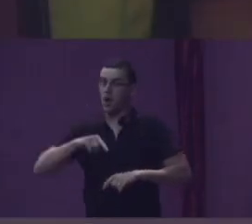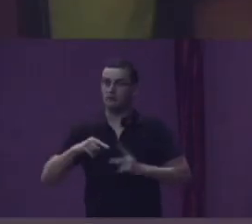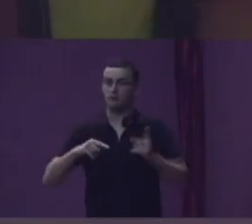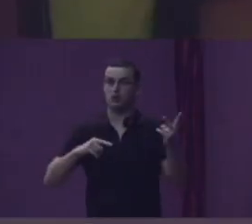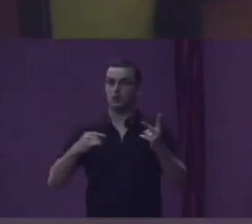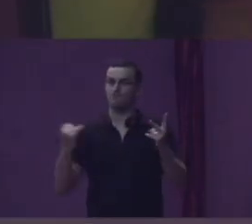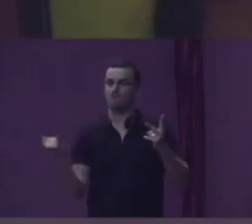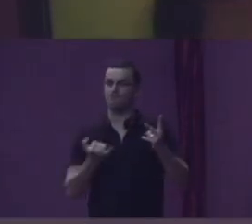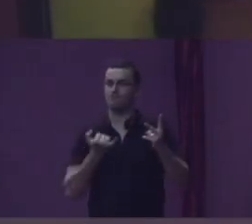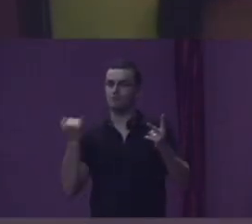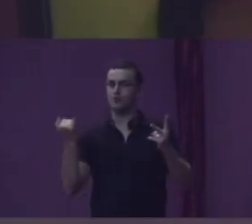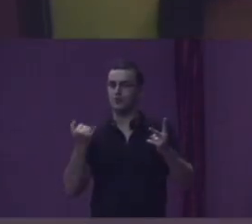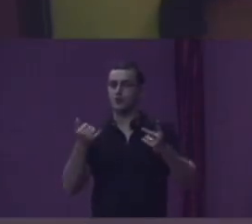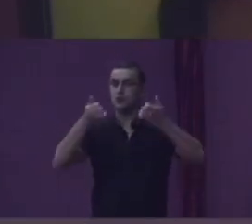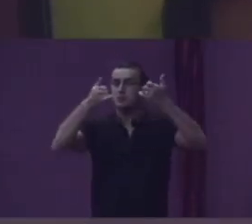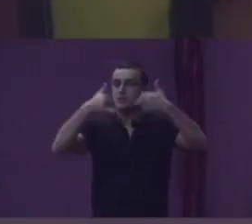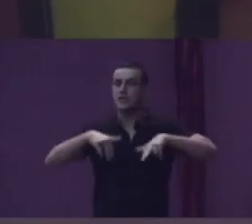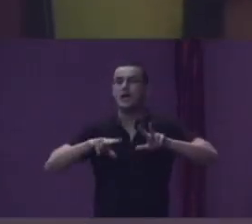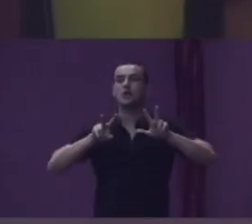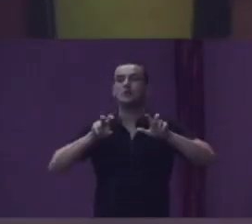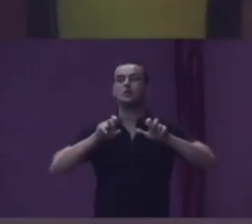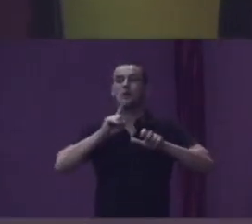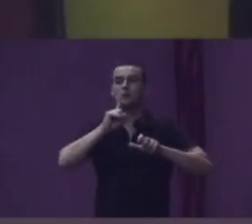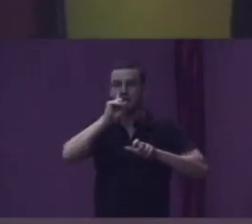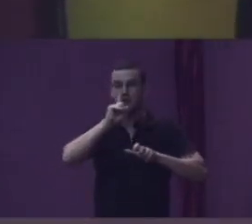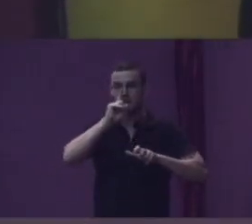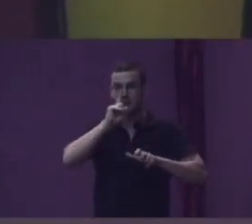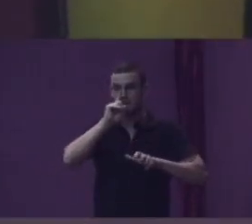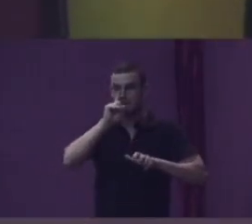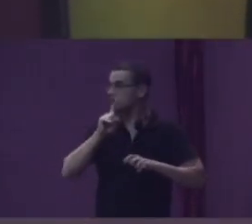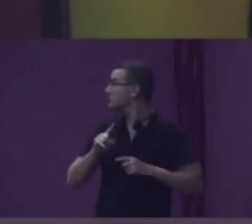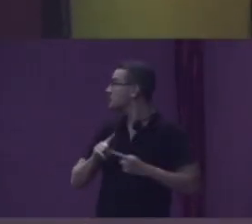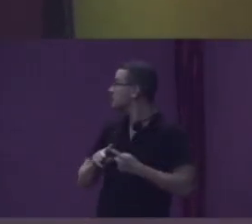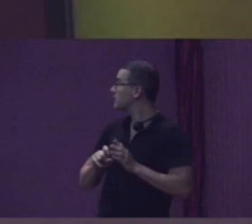risco. Risco, até século